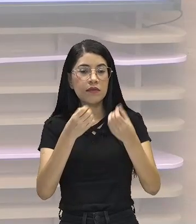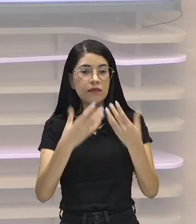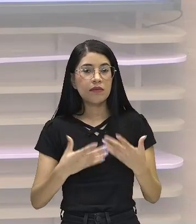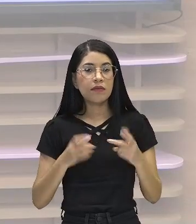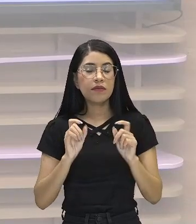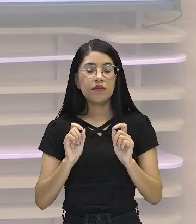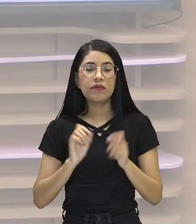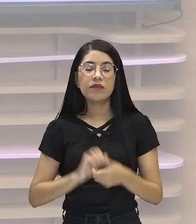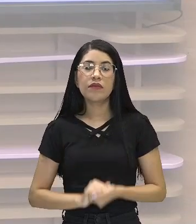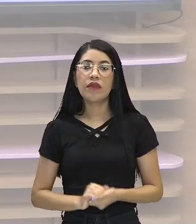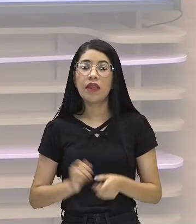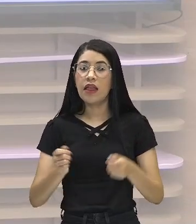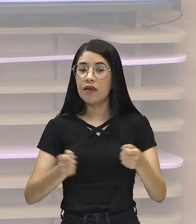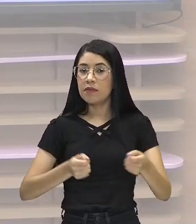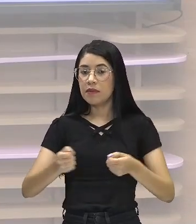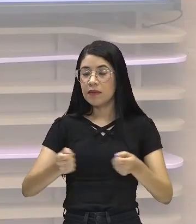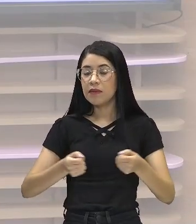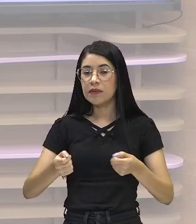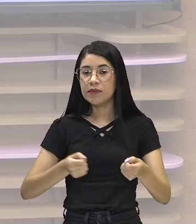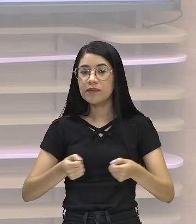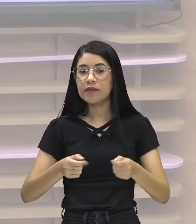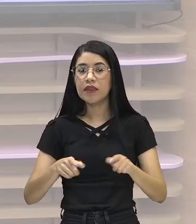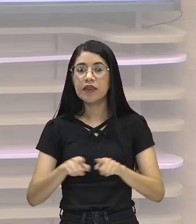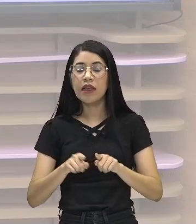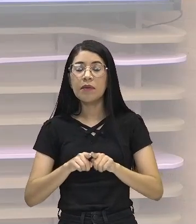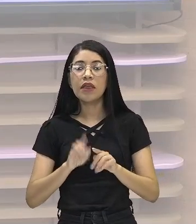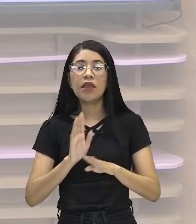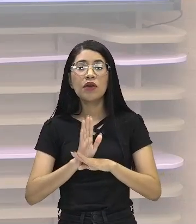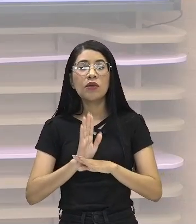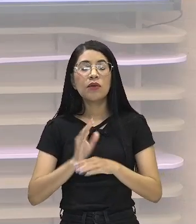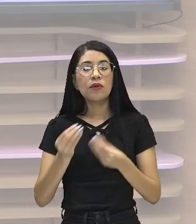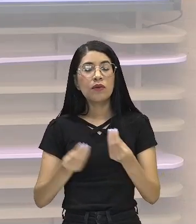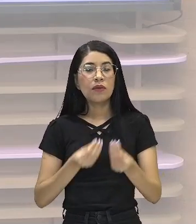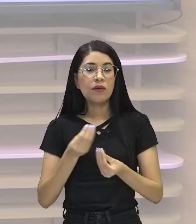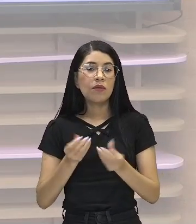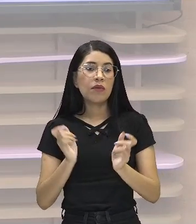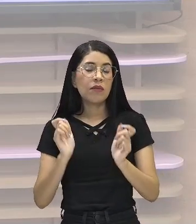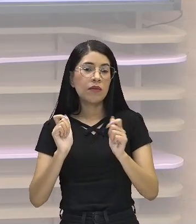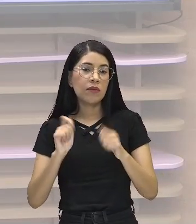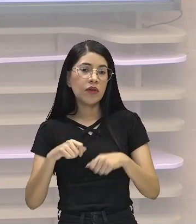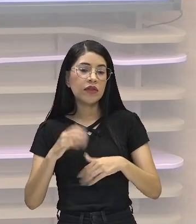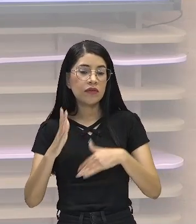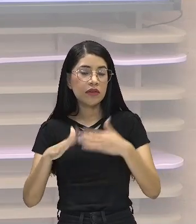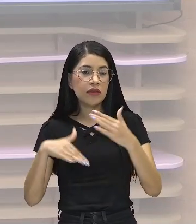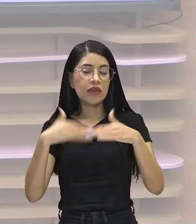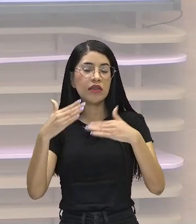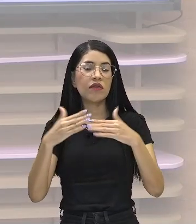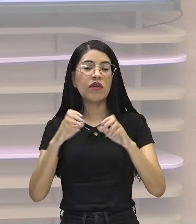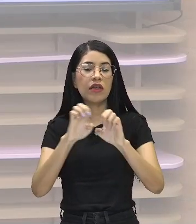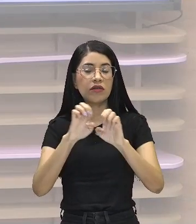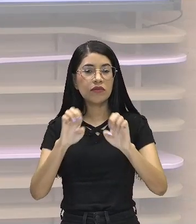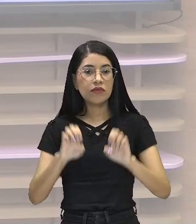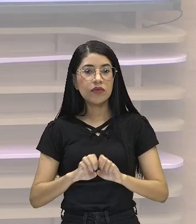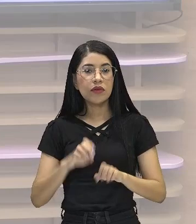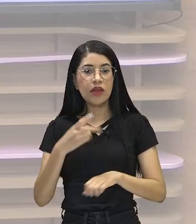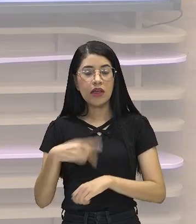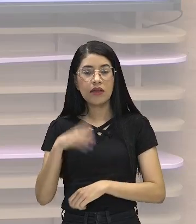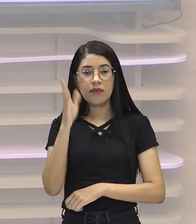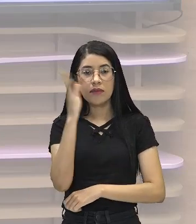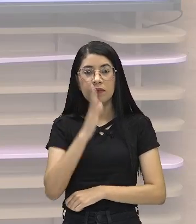também da faixa litorânea, né? A atividade da pecuária, né, a expansão dessa atividade para o interior aí do nosso país,